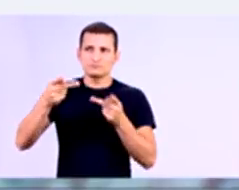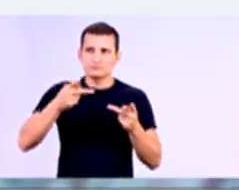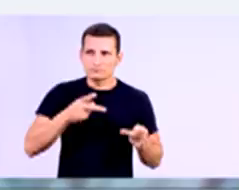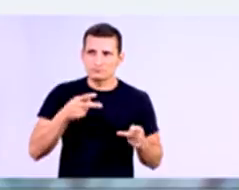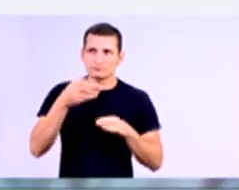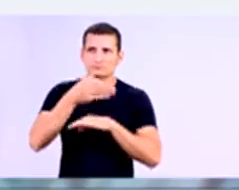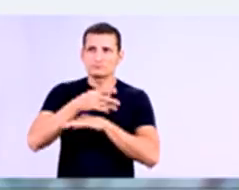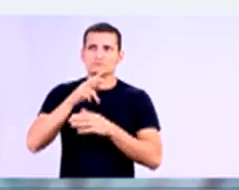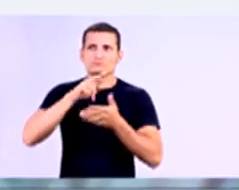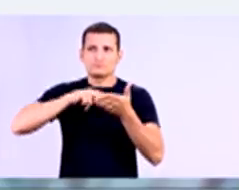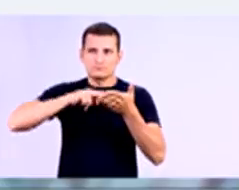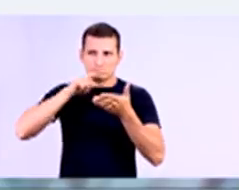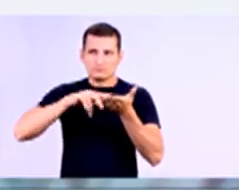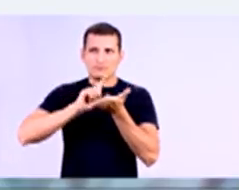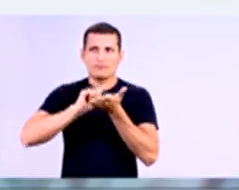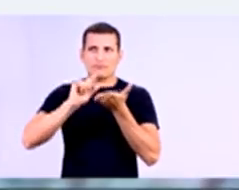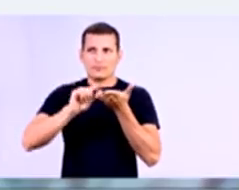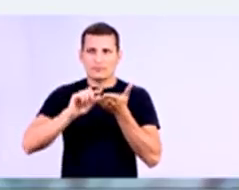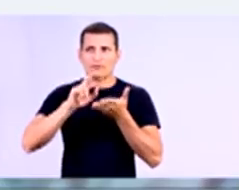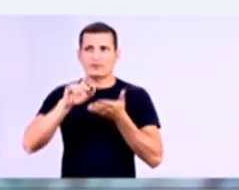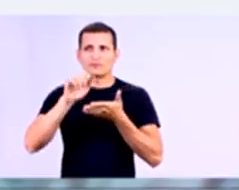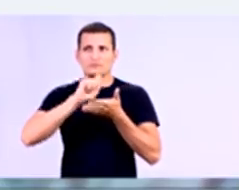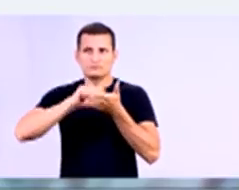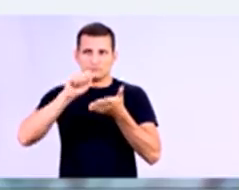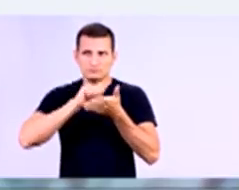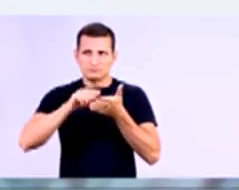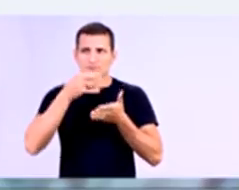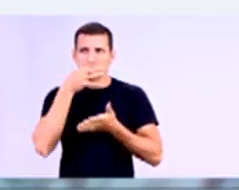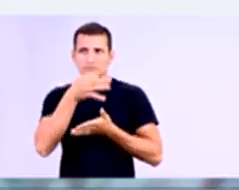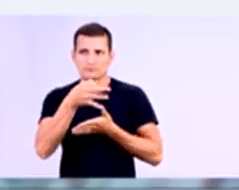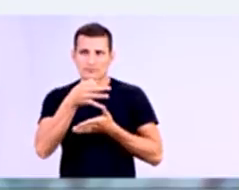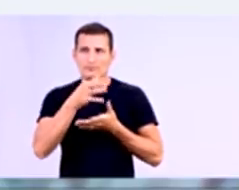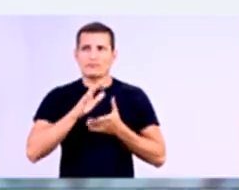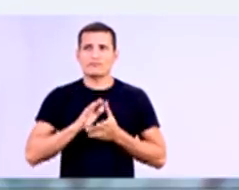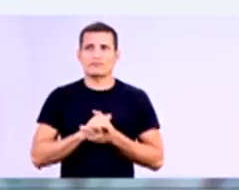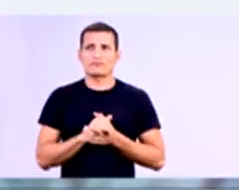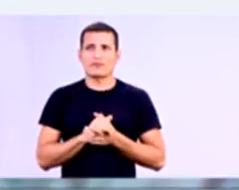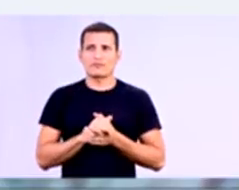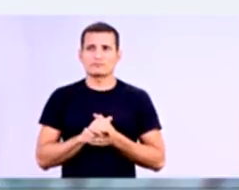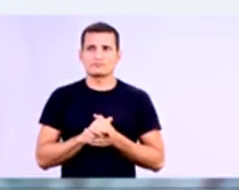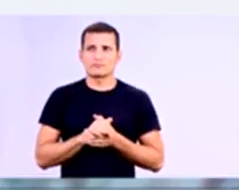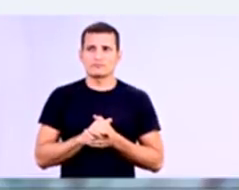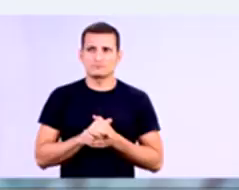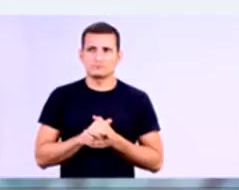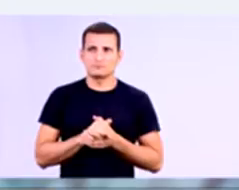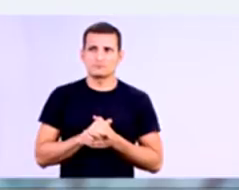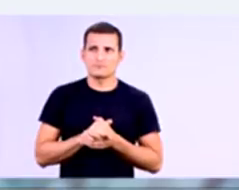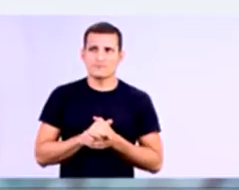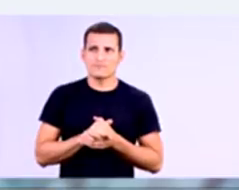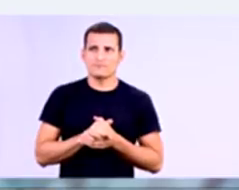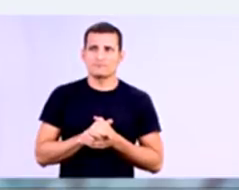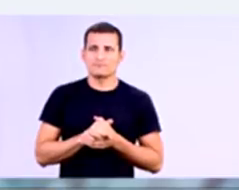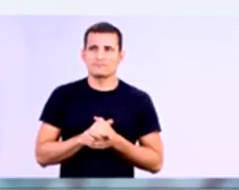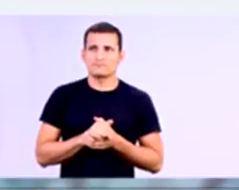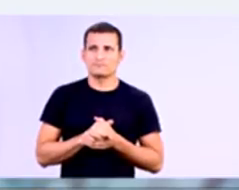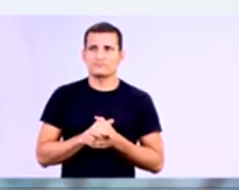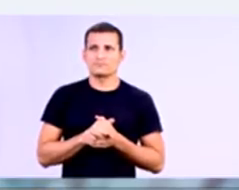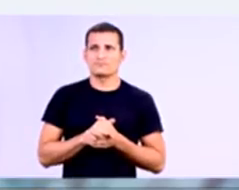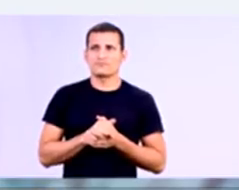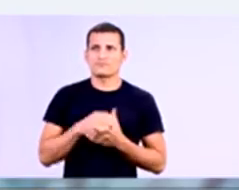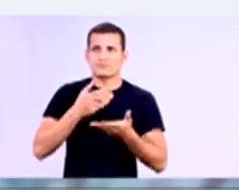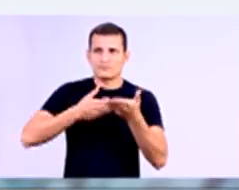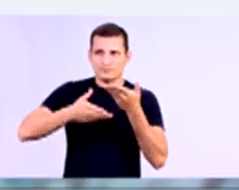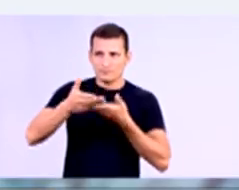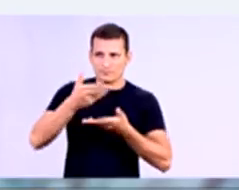ele vai ler, né, o artigo e escrever um comentário. Então, e uma última interação do escritor, que